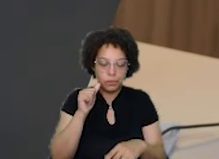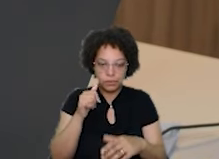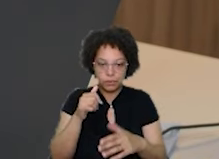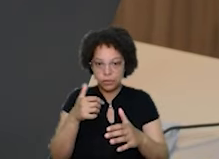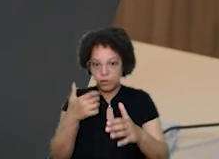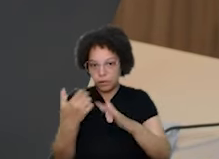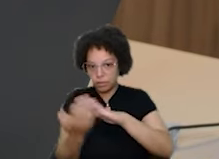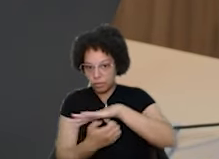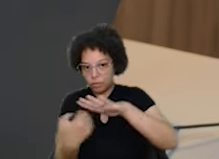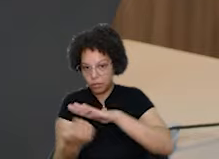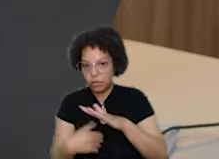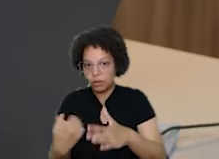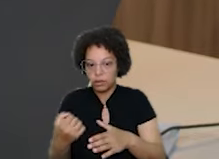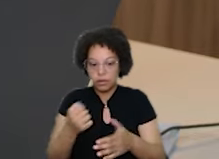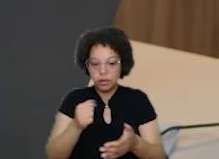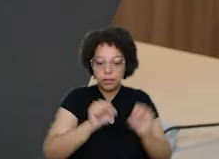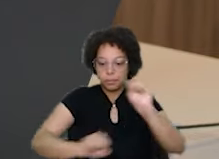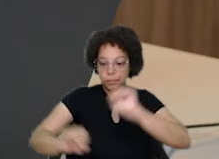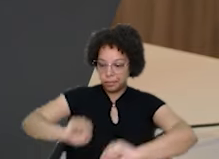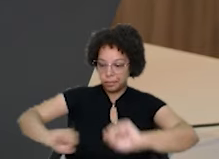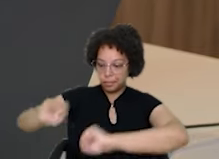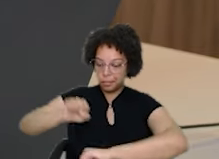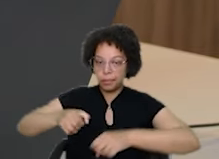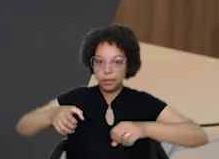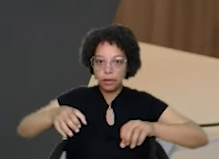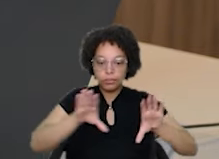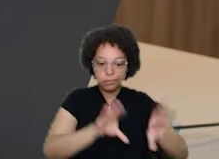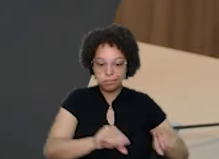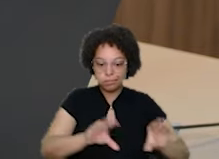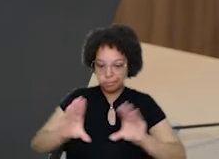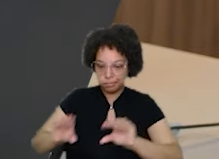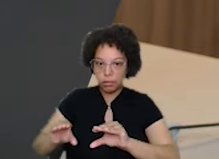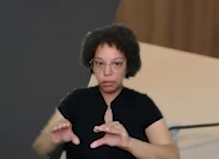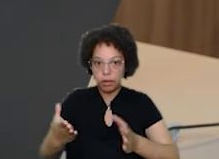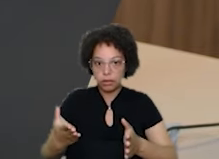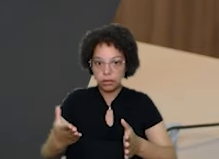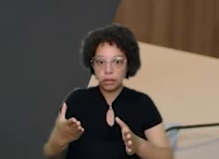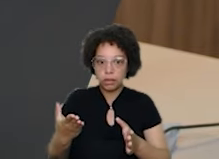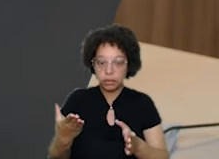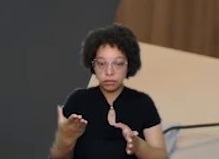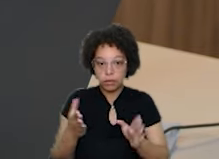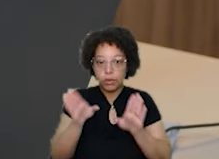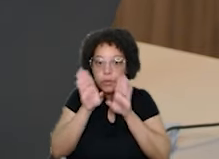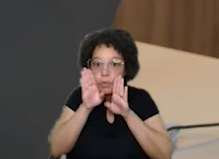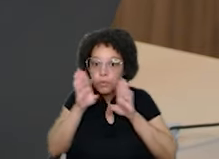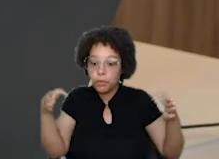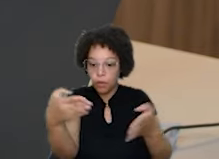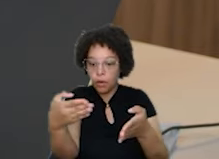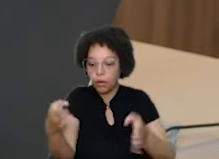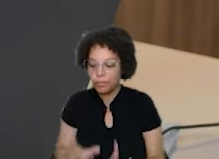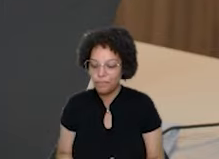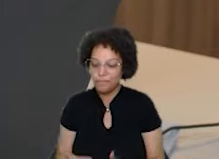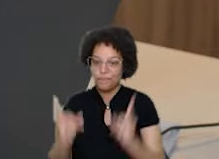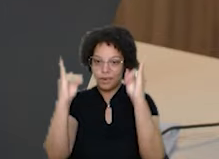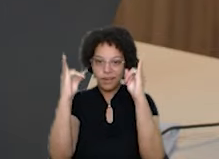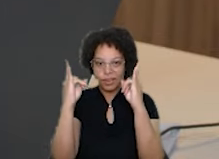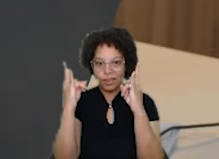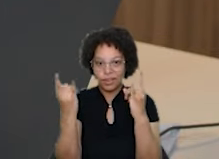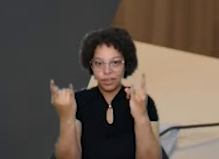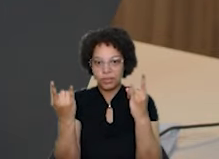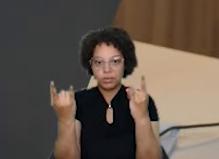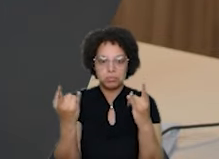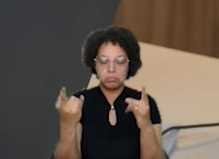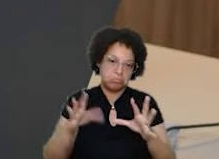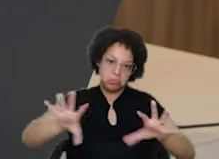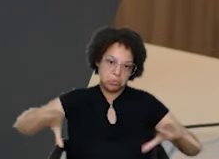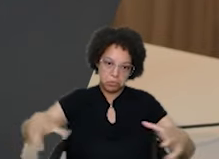tráfego pago eh para falar assim para prédios então assim um domínio de prédios Eh Ou quando